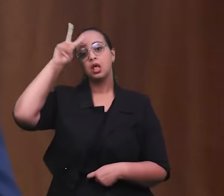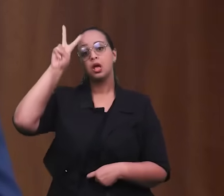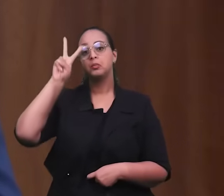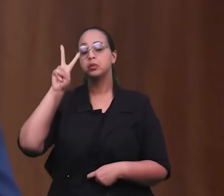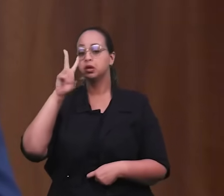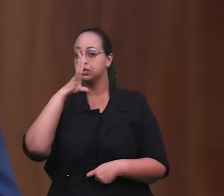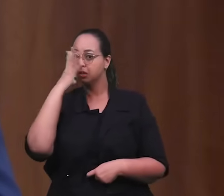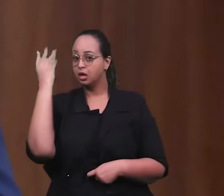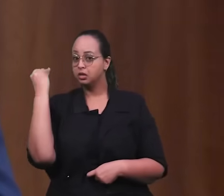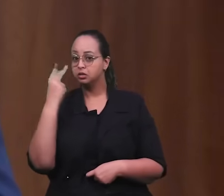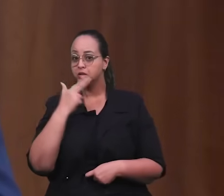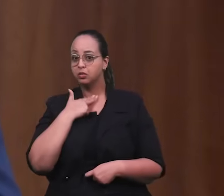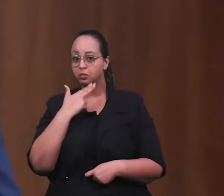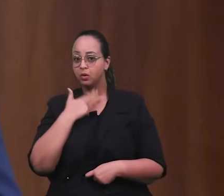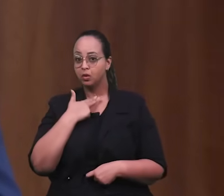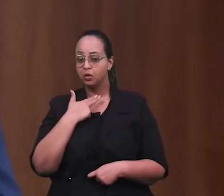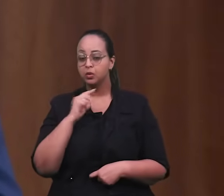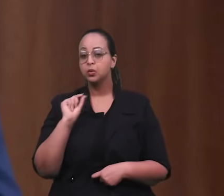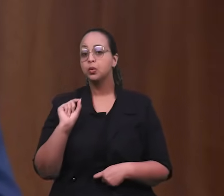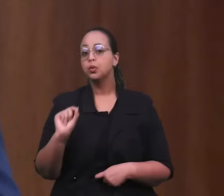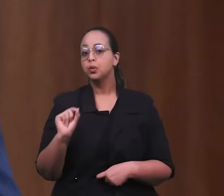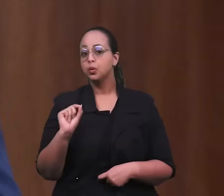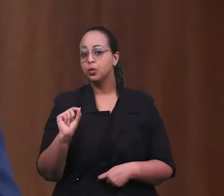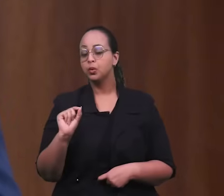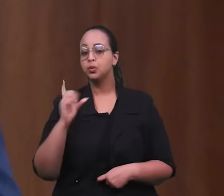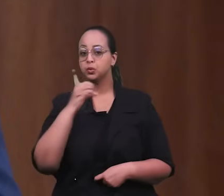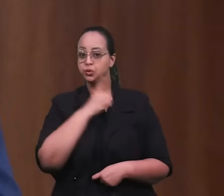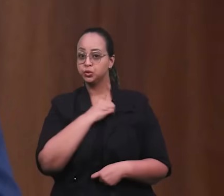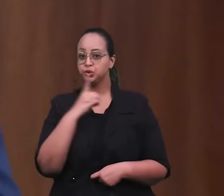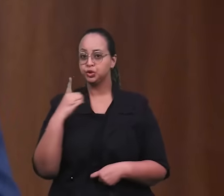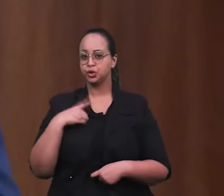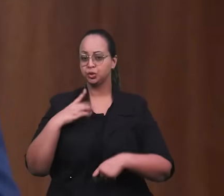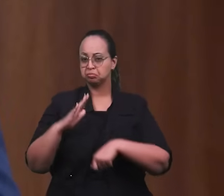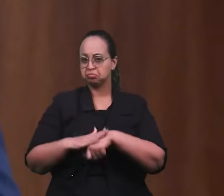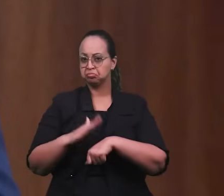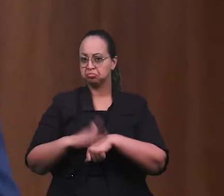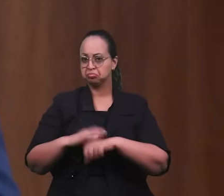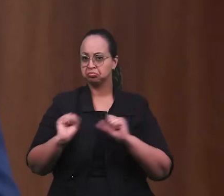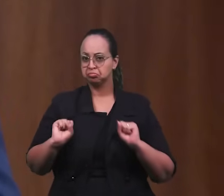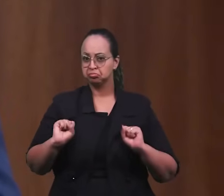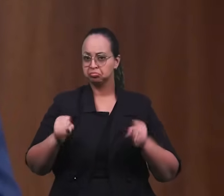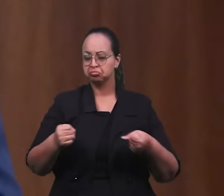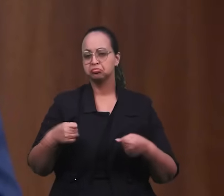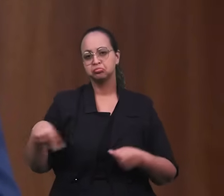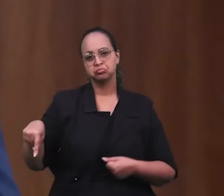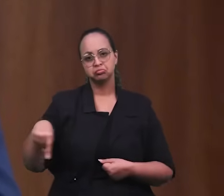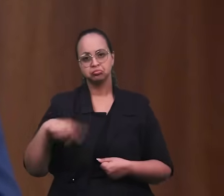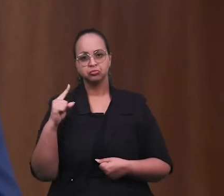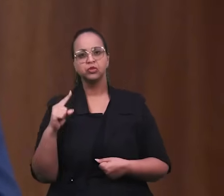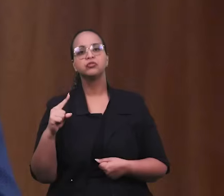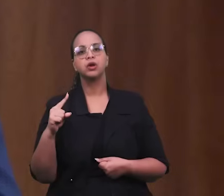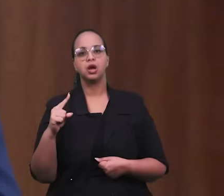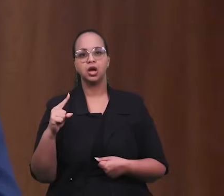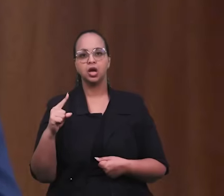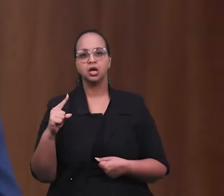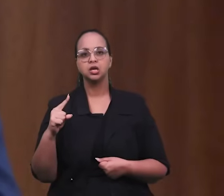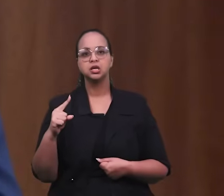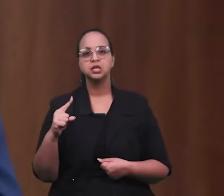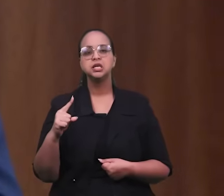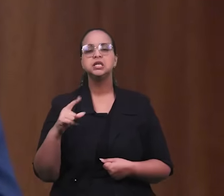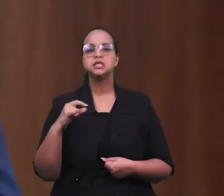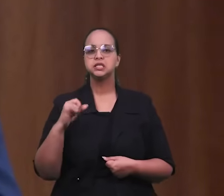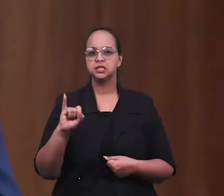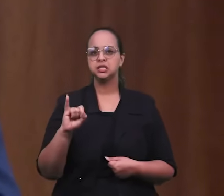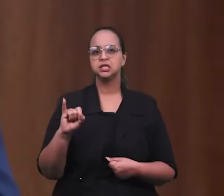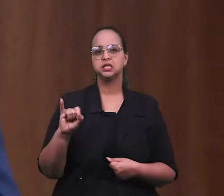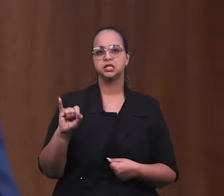acho importante aqui, meus companheiros, aquele diácono proativo de levar, quando as pessoas chegam no